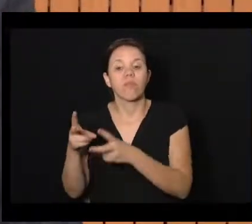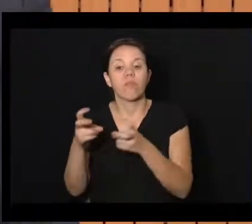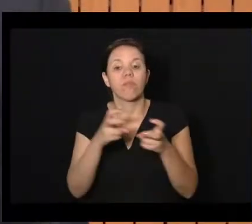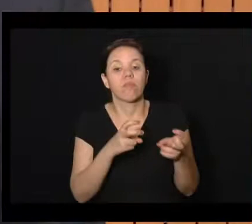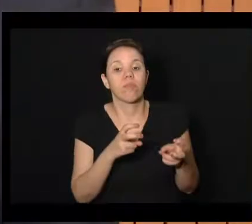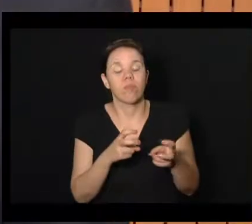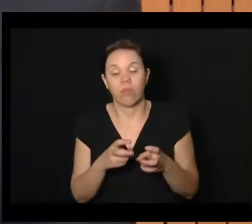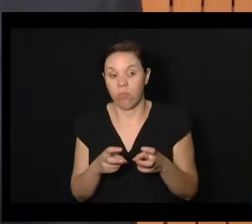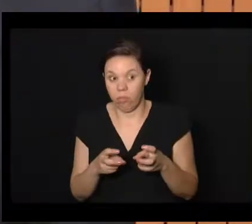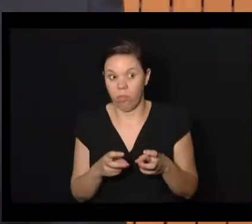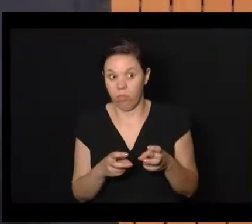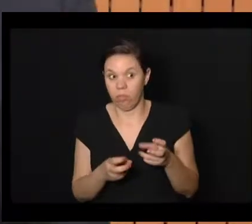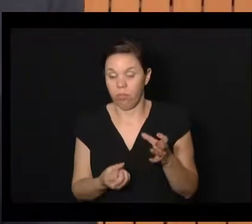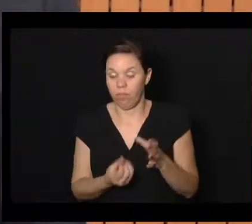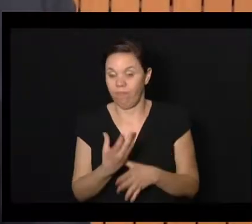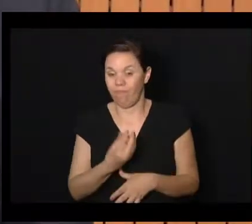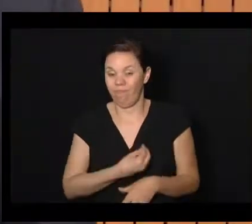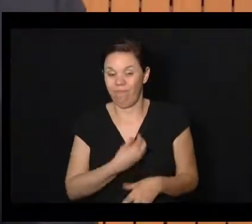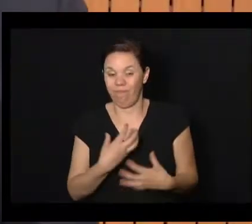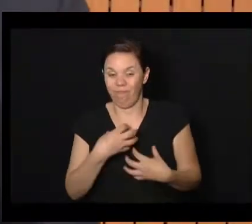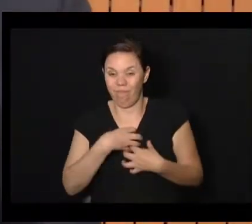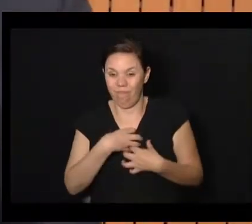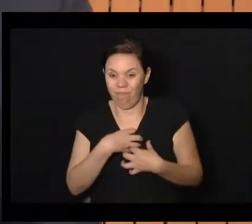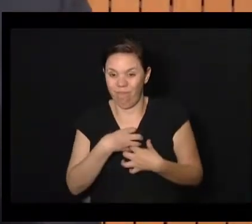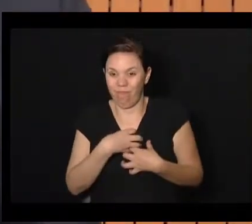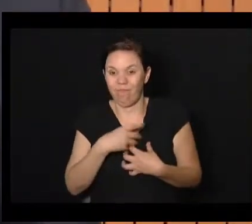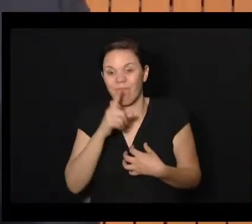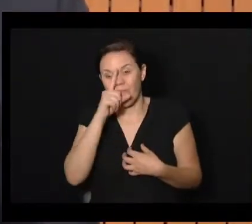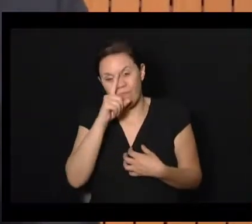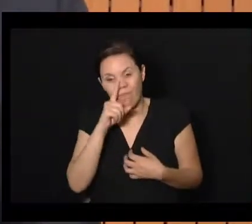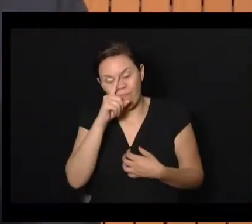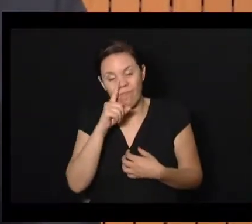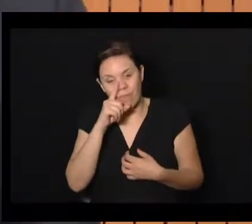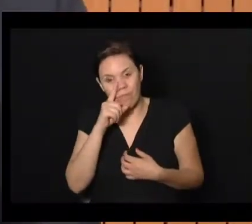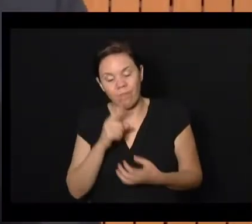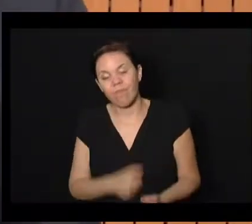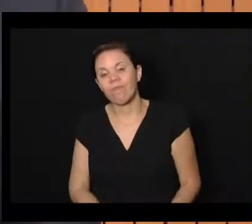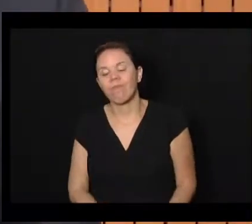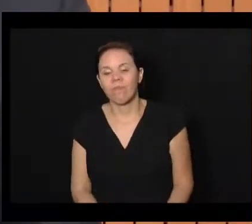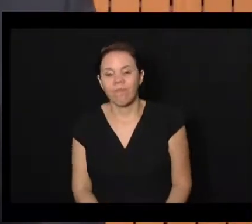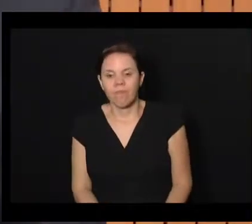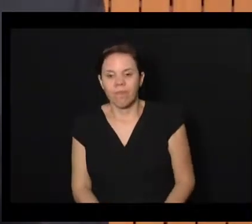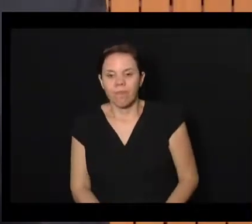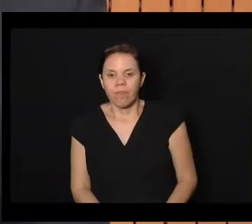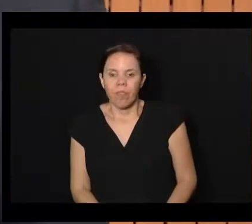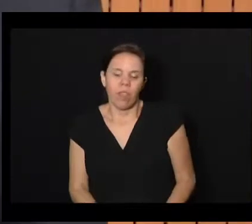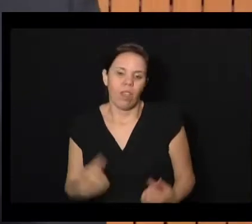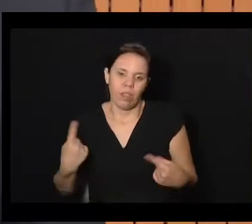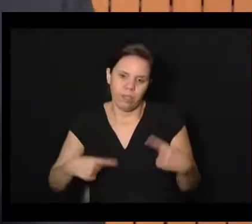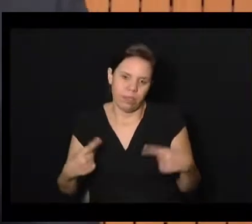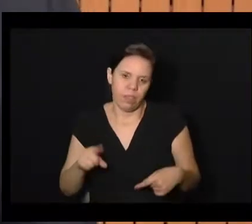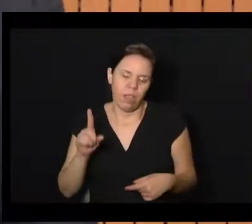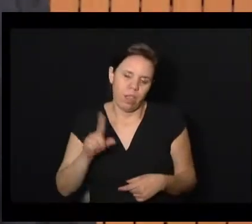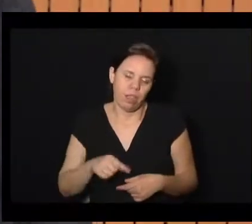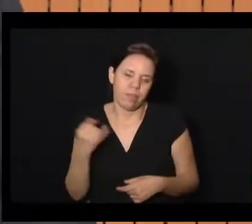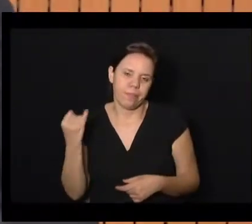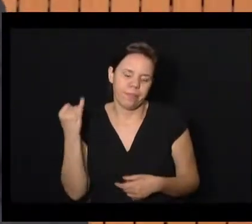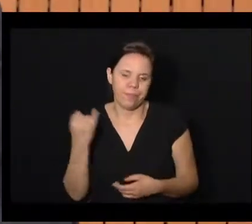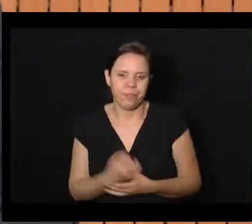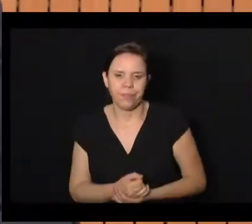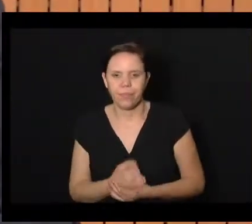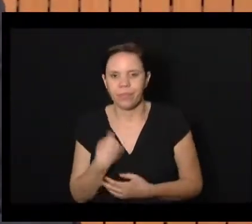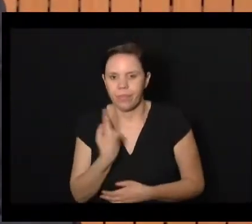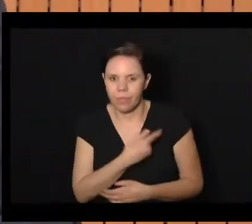até pela situação de vulnerabilidade para vulnerabilidades nessa discussão importante pra gente